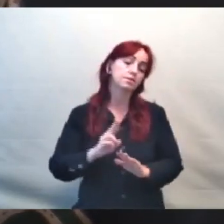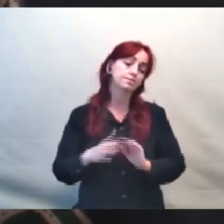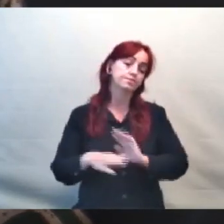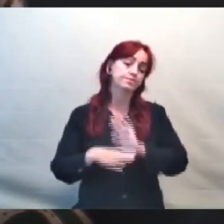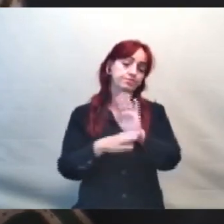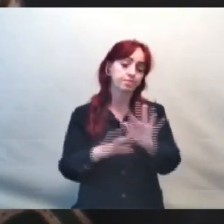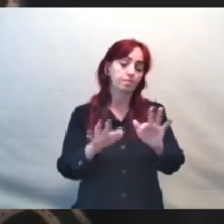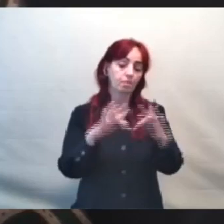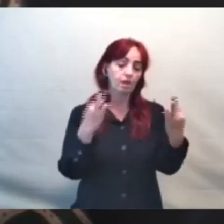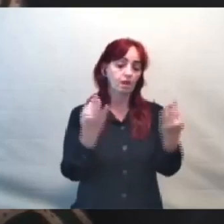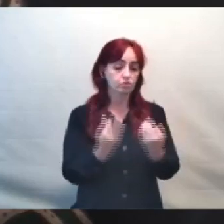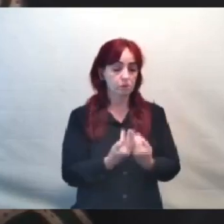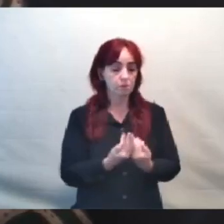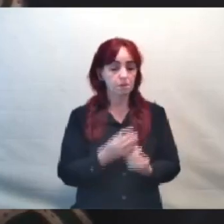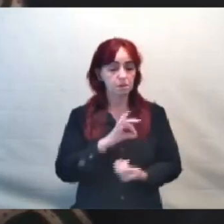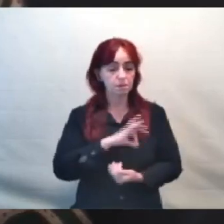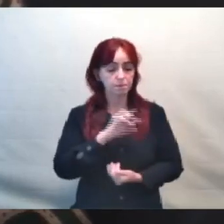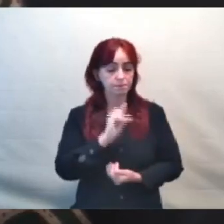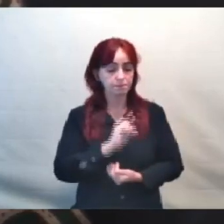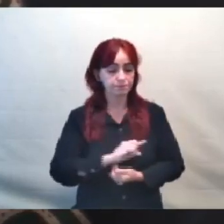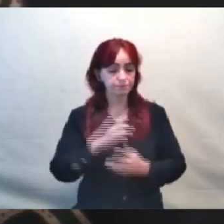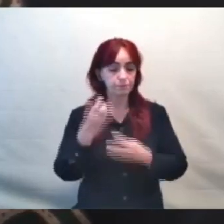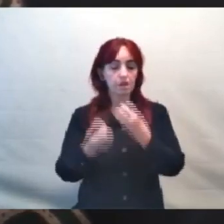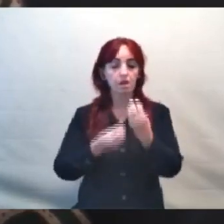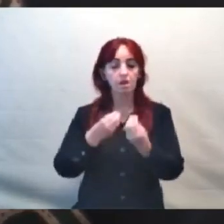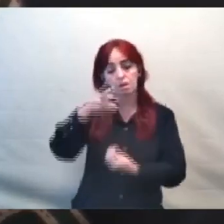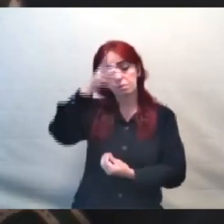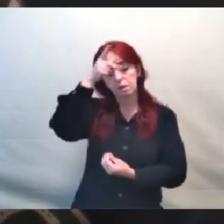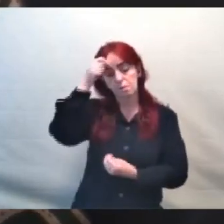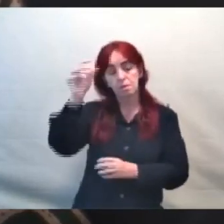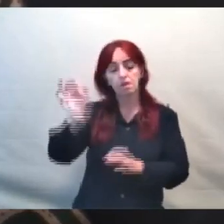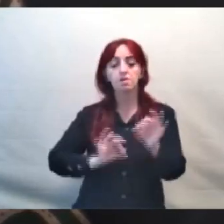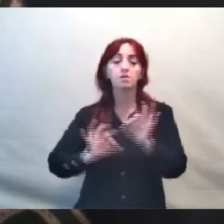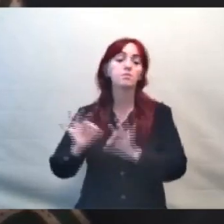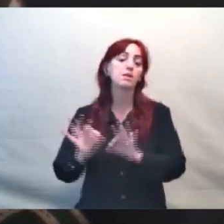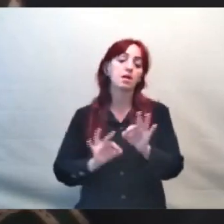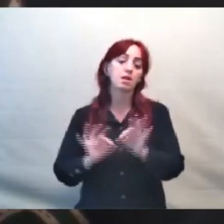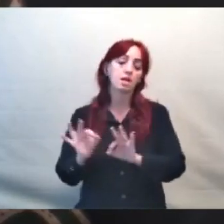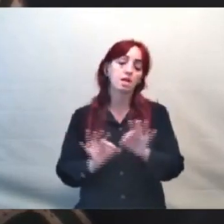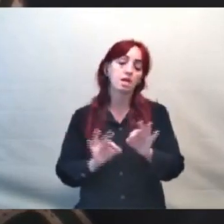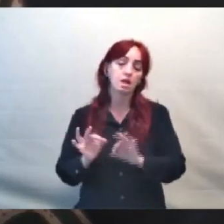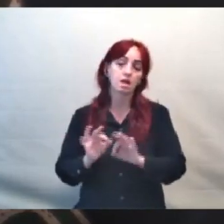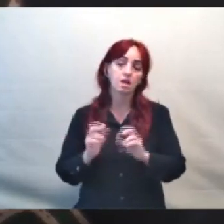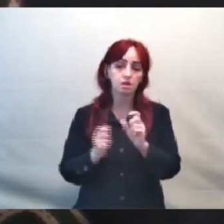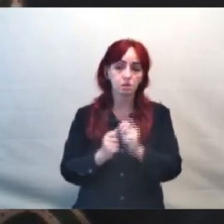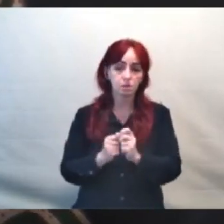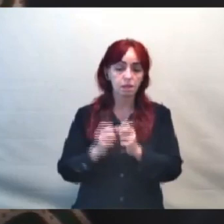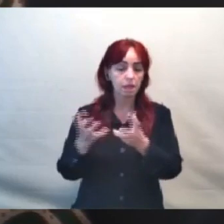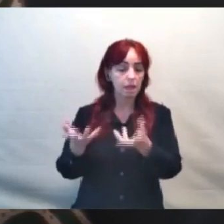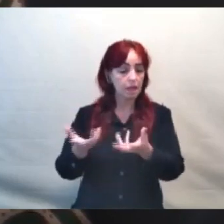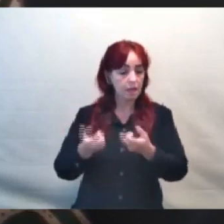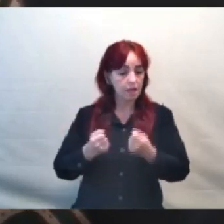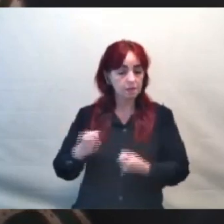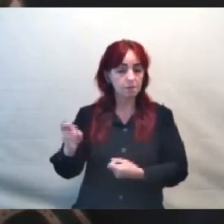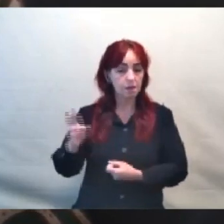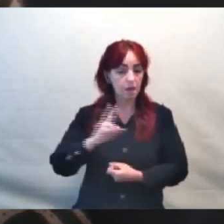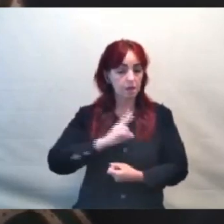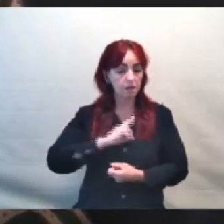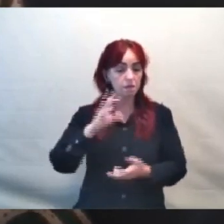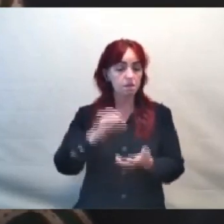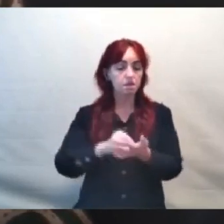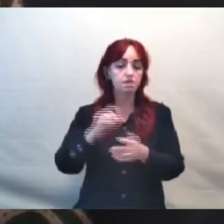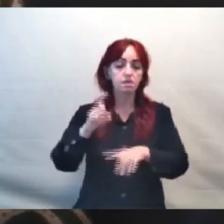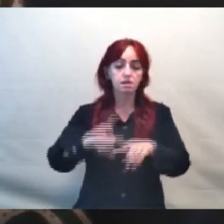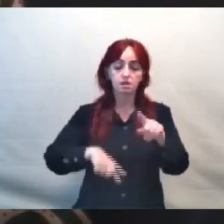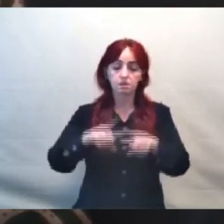renda? Como que a Prefeitura planeja abordar as reclamações das famílias sobre a falta de materiais adequados e completos